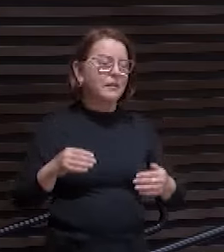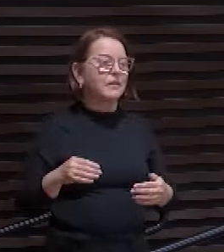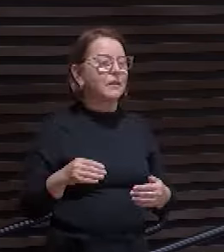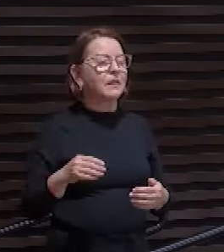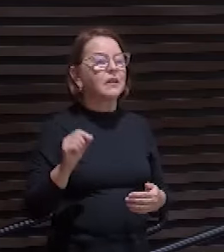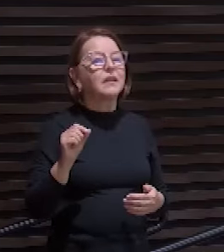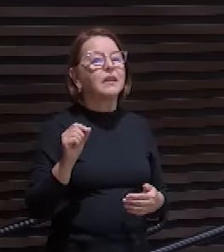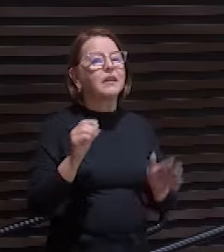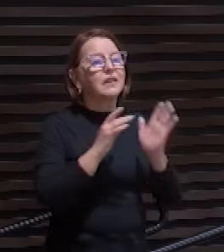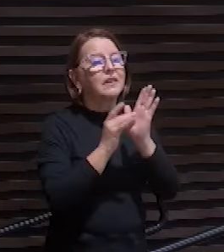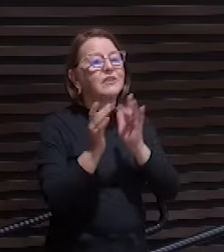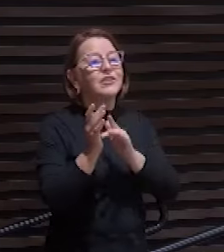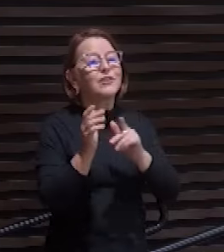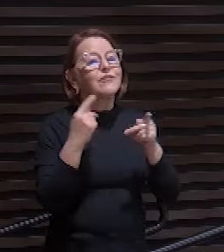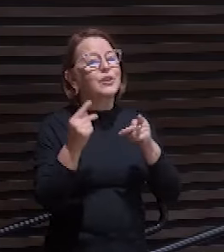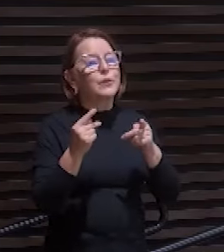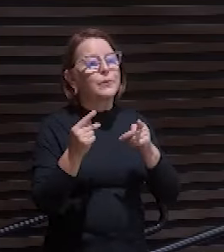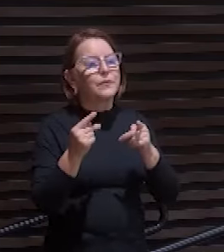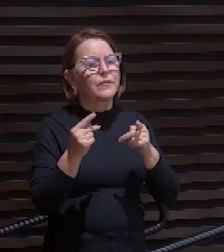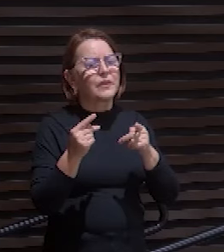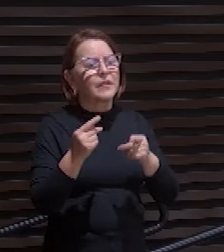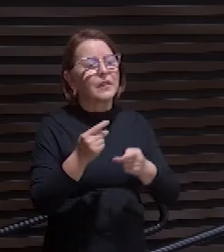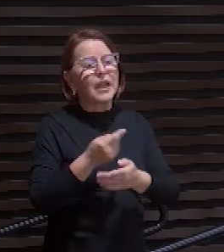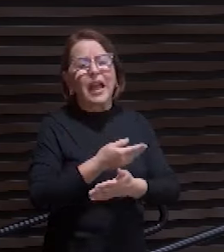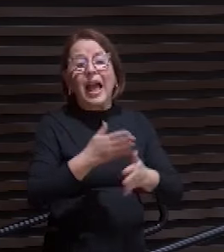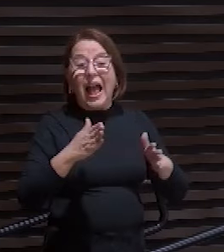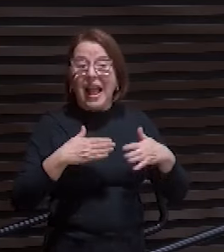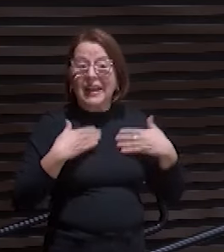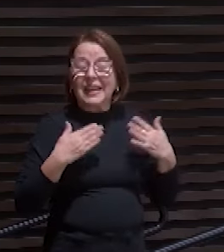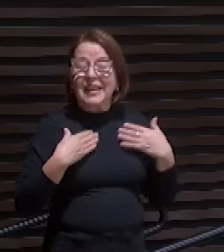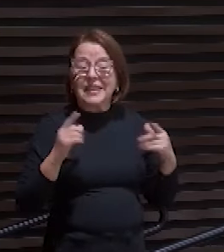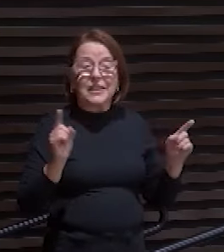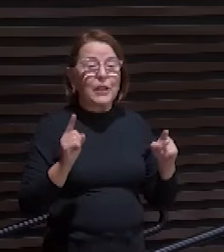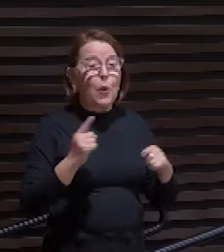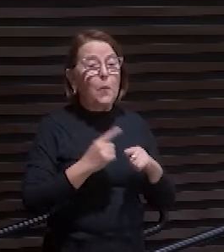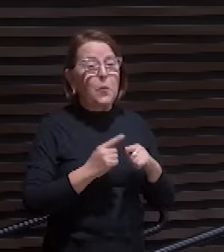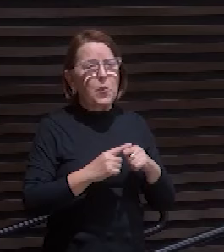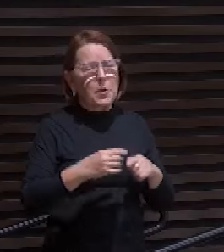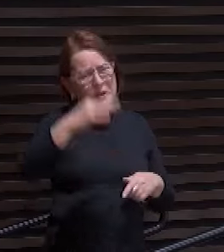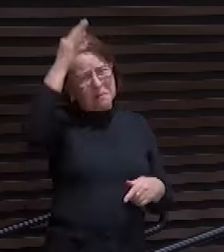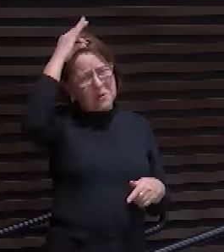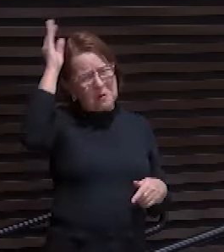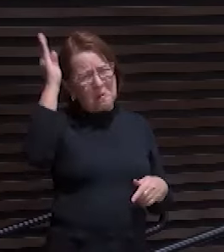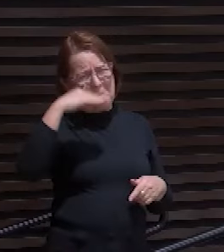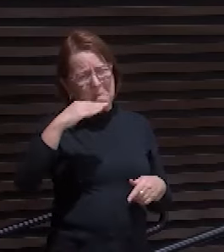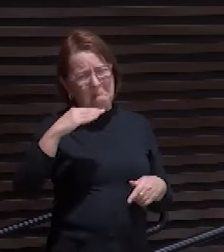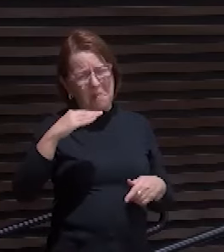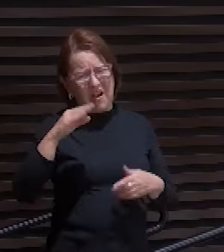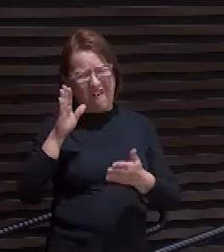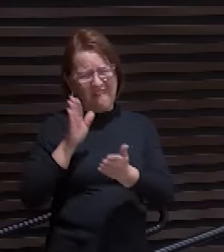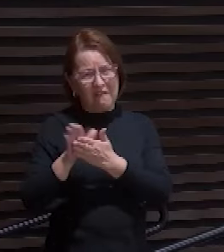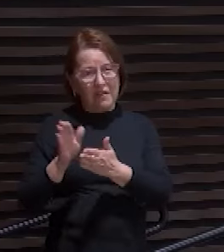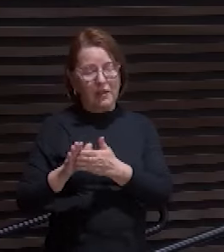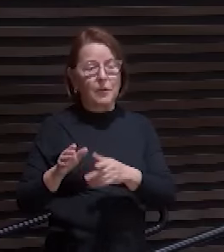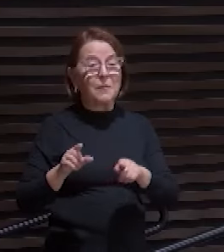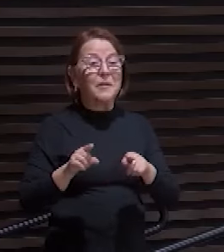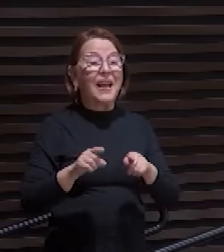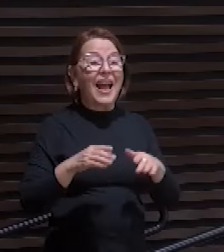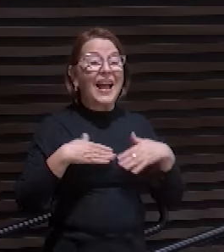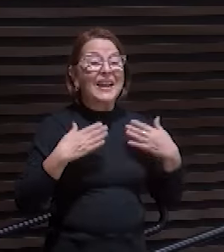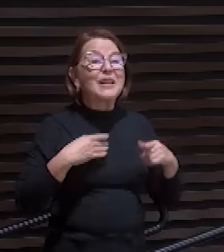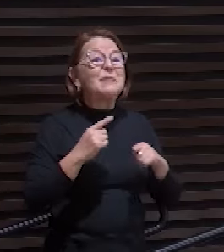Alegrem-se, não porque espírito se submete, alegre-se, sabe por quê? O teu nome está rolado, cara, o teu nome está